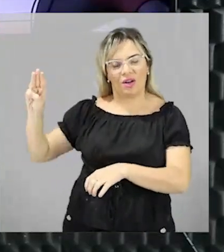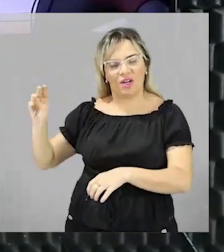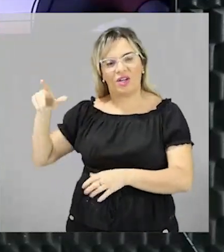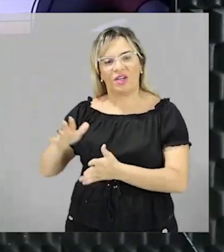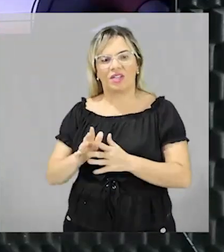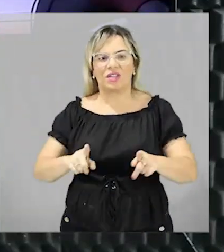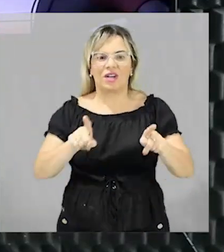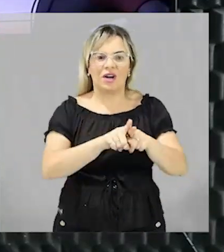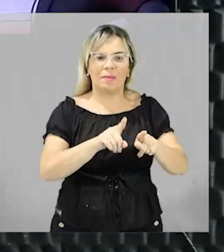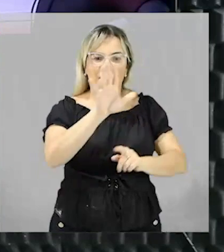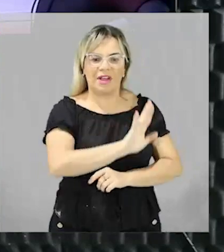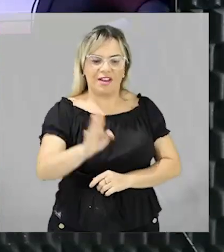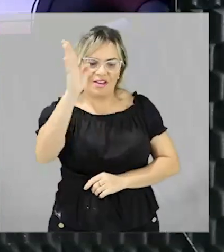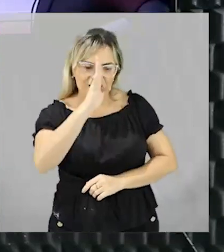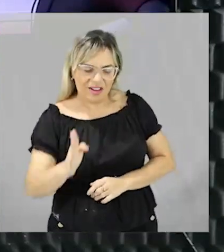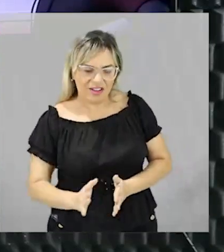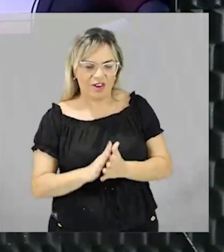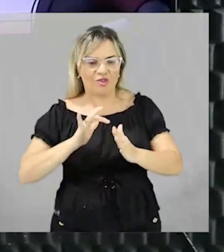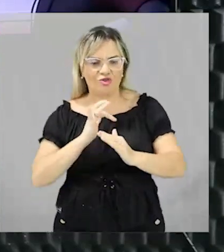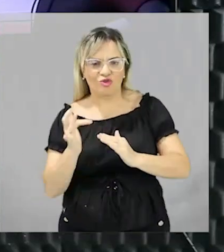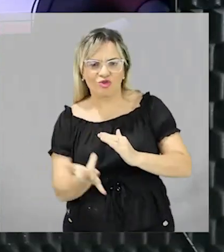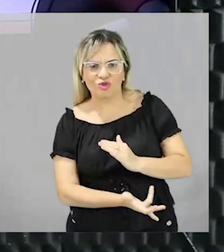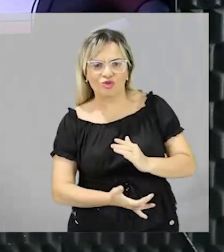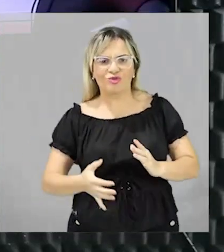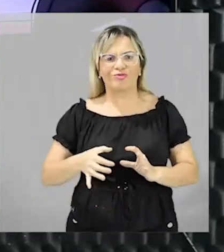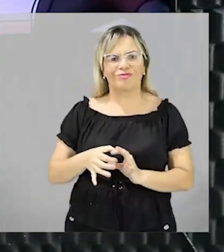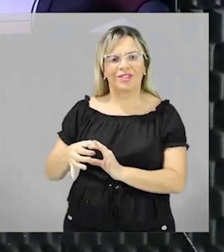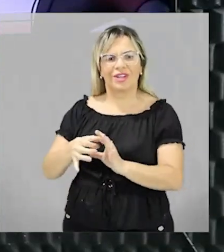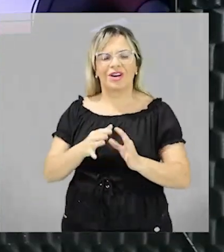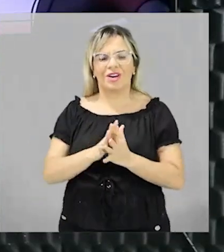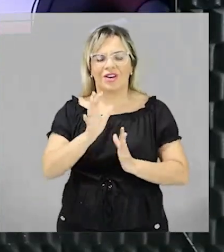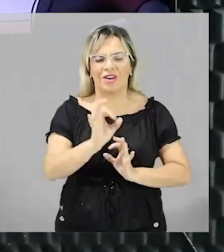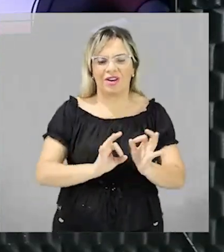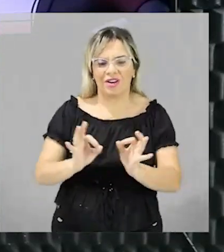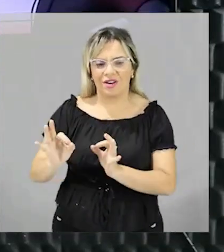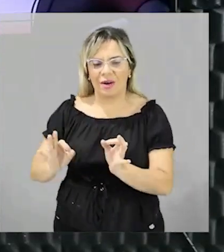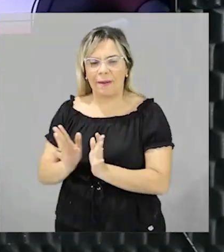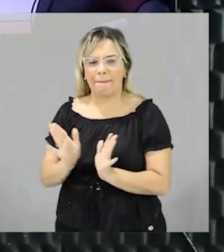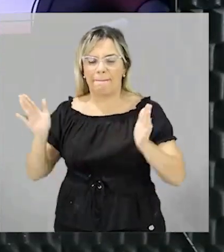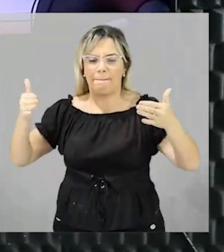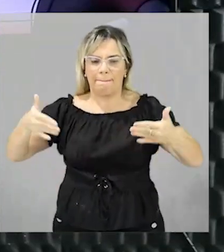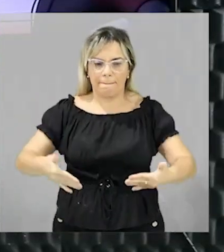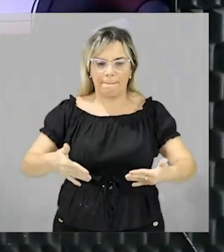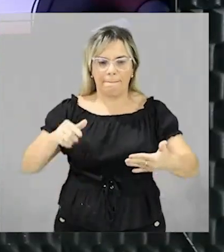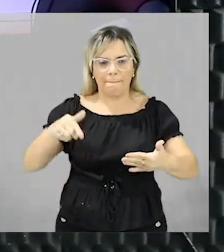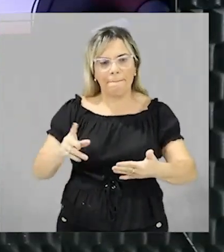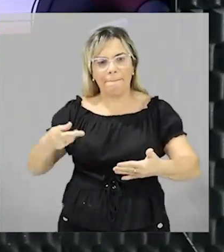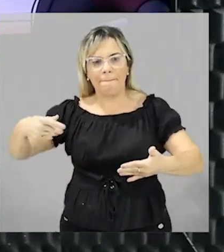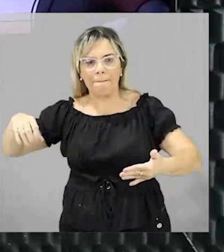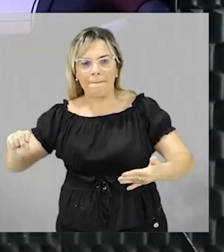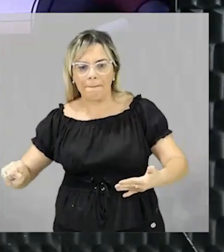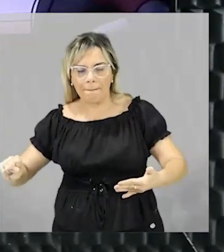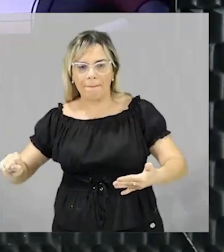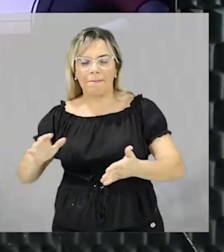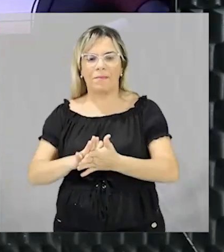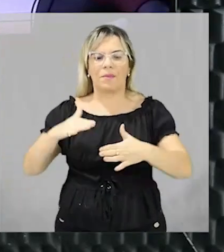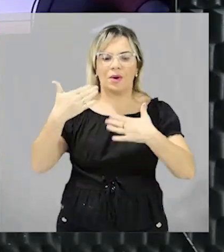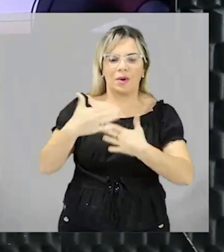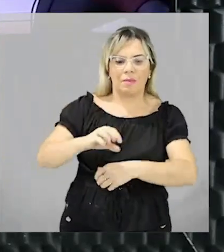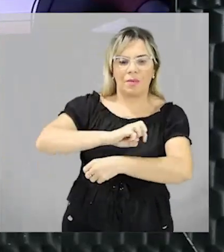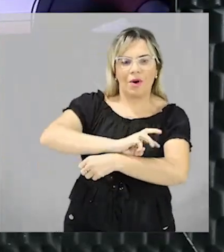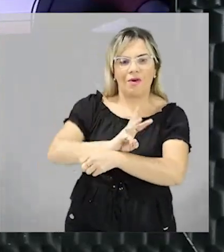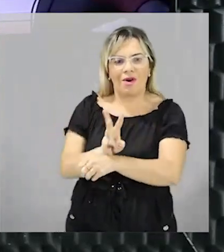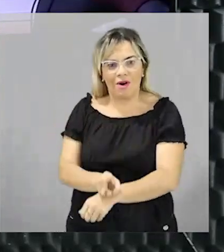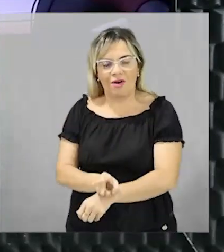aí pelas redes sociais. Um preparatório, galera, tá? Voltado para o nosso PAS, a prova da nossa